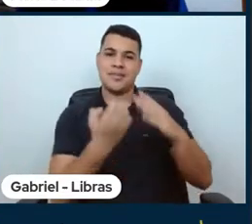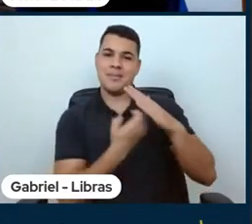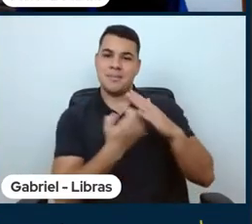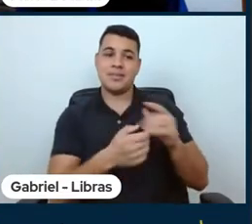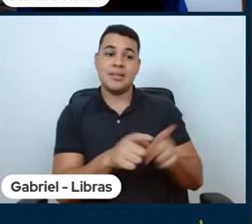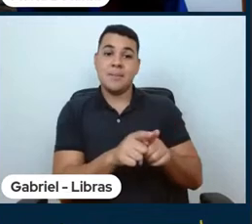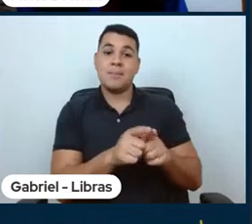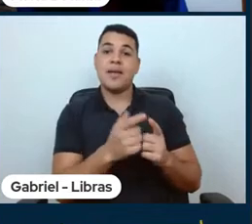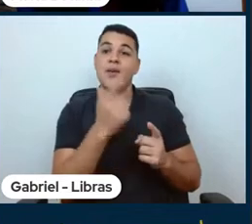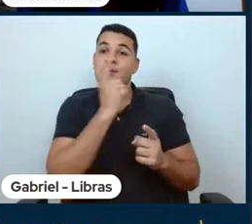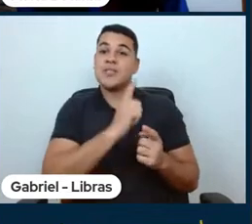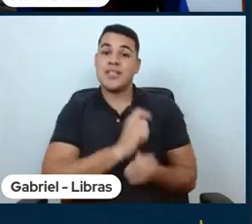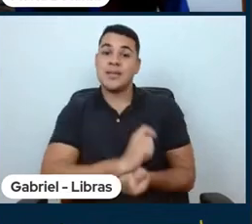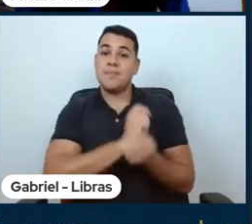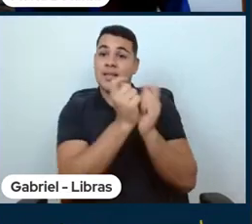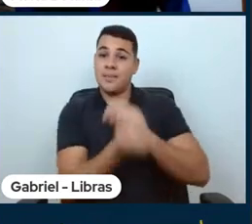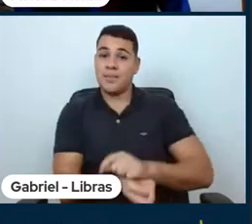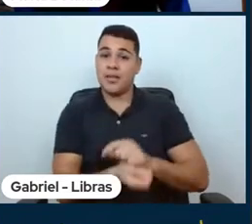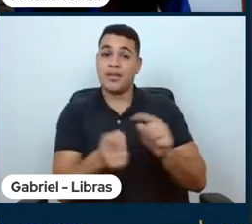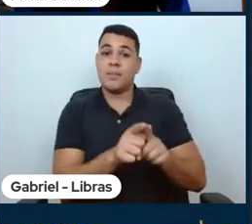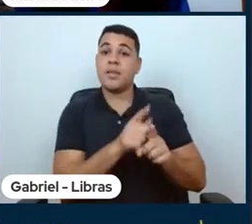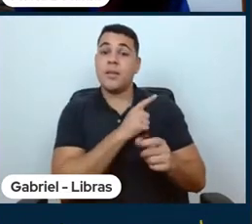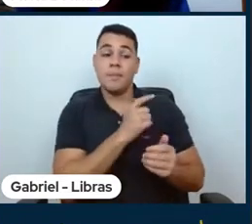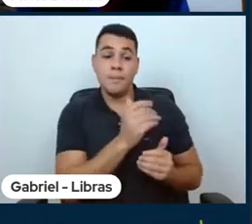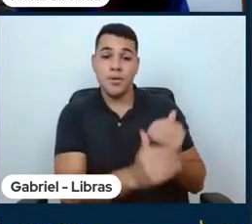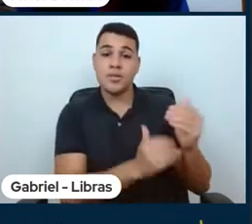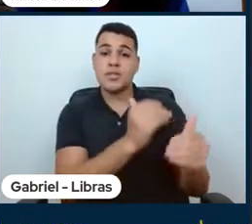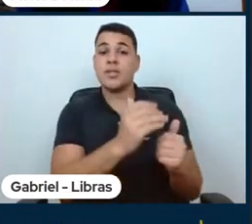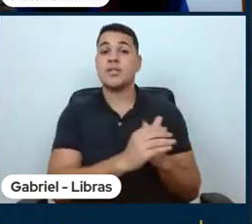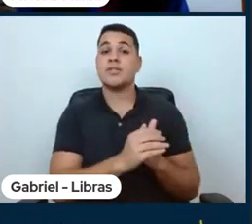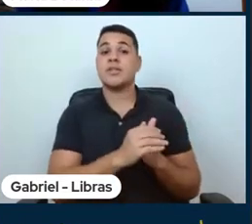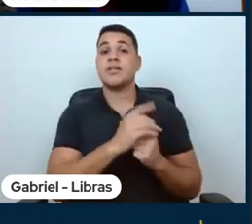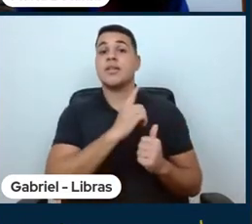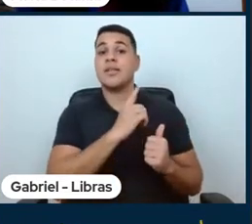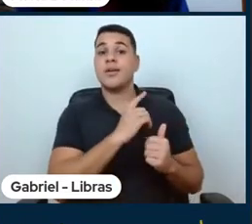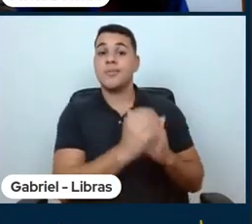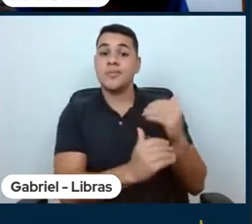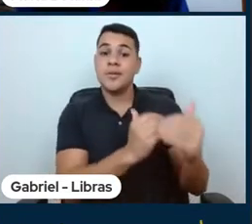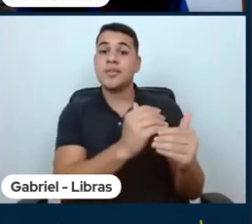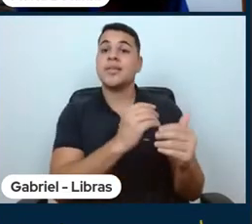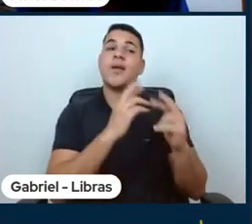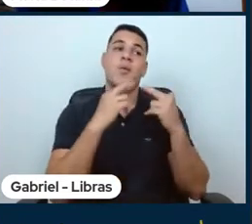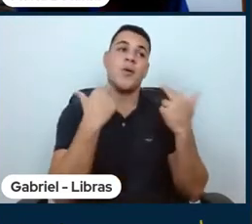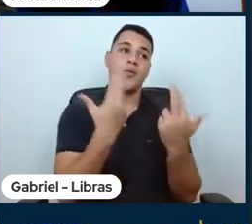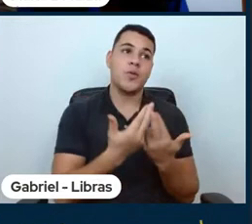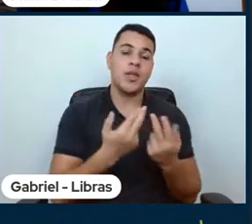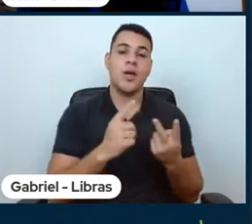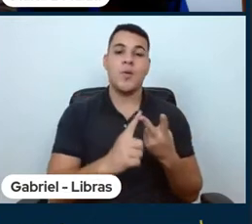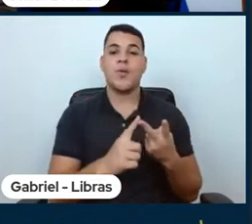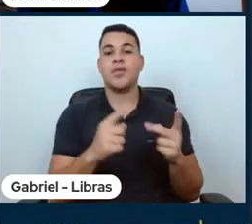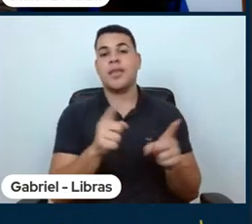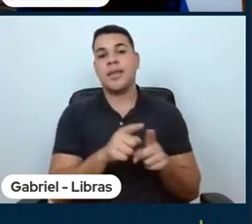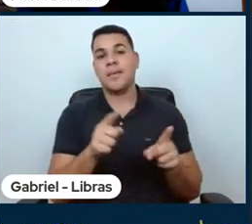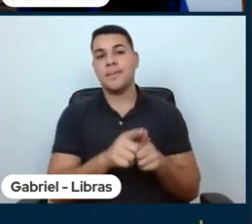inclusive um ritmo de processos, né? Um ritmo de dailies, um ritmo de reuniões, um ritmo de.